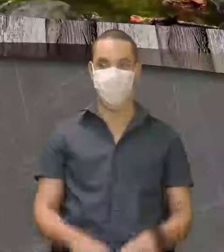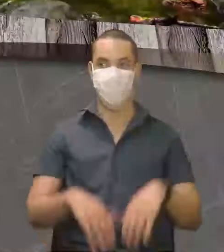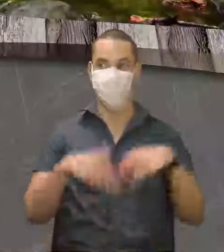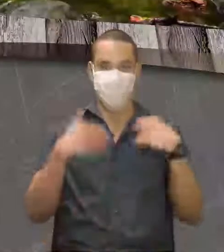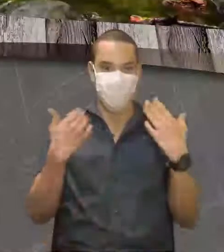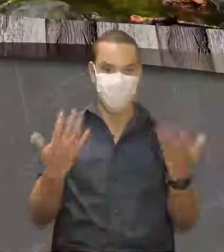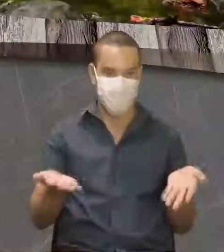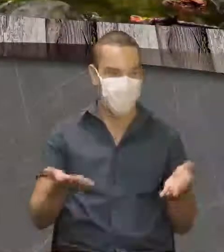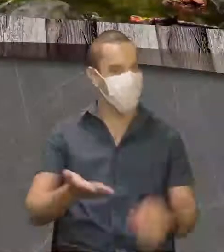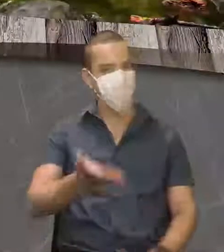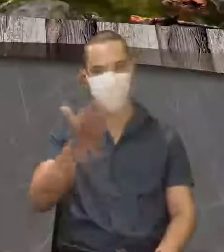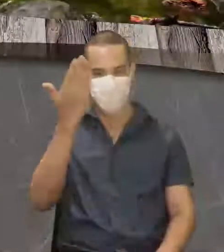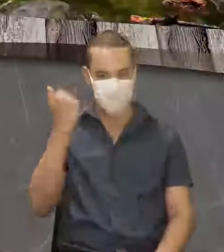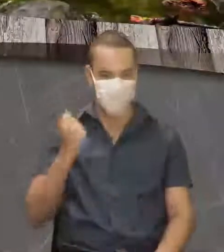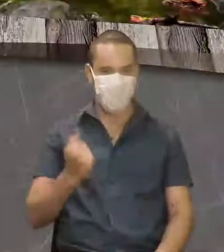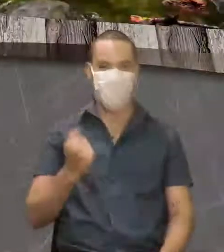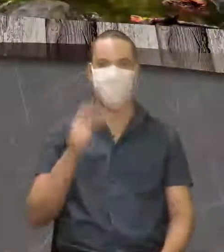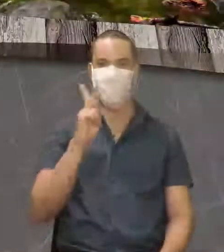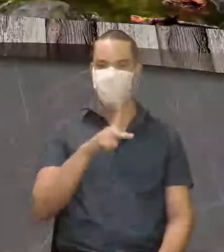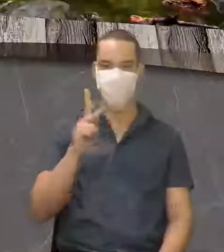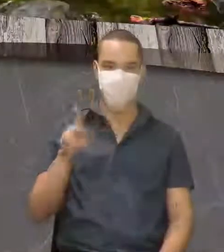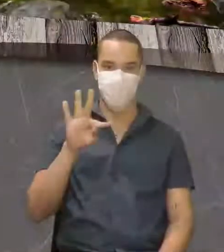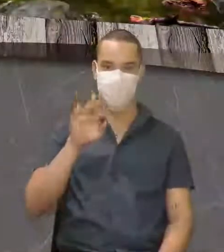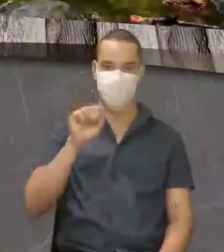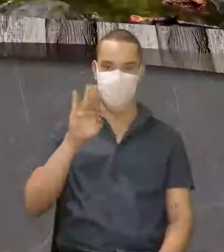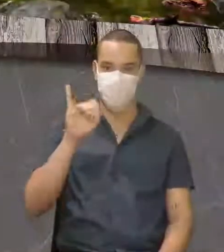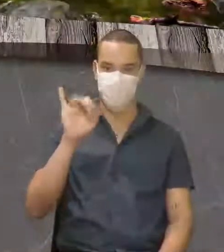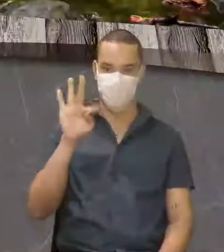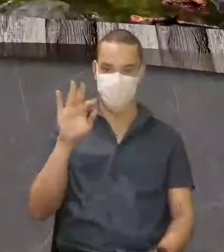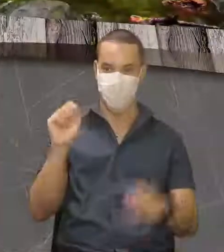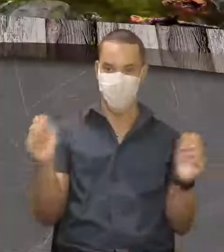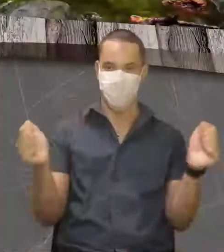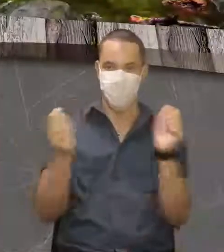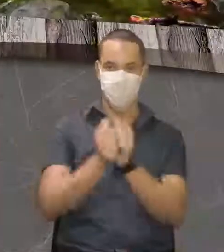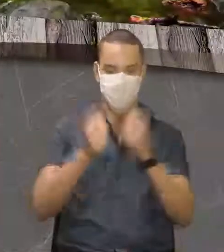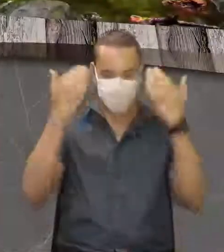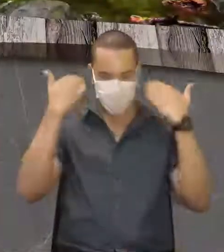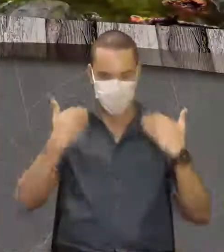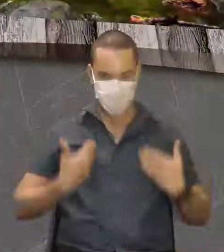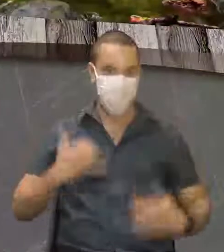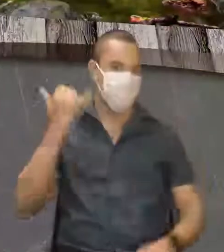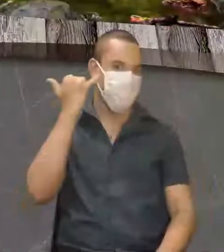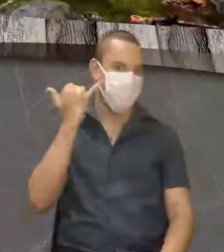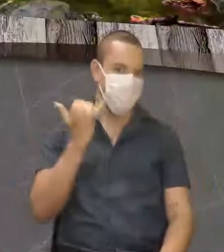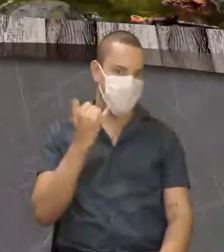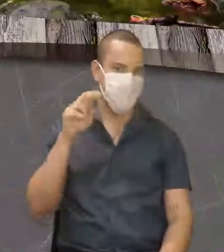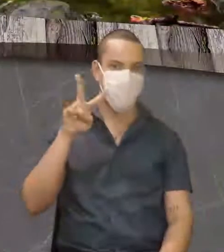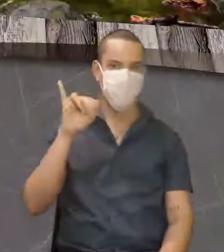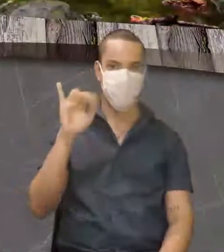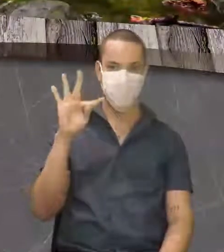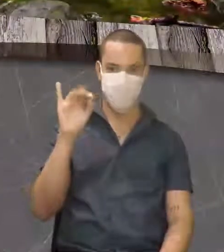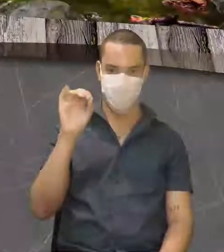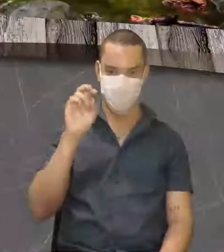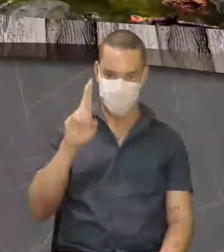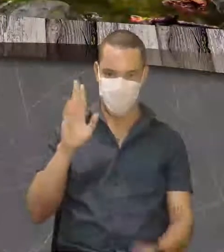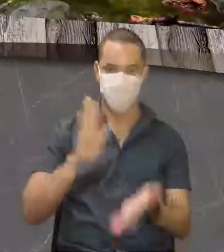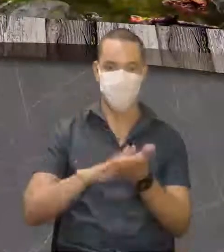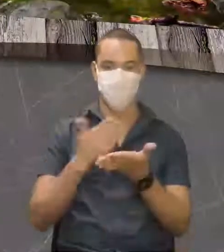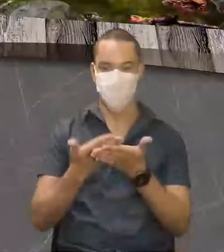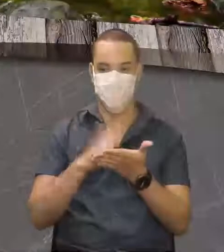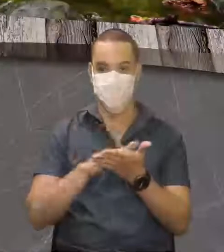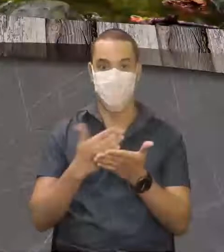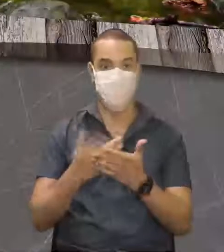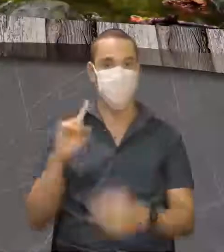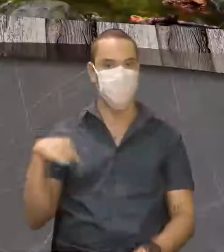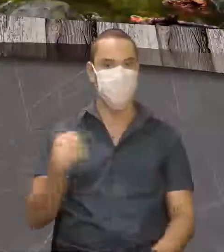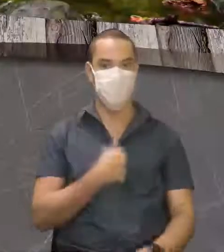Vamos lá, galera. Prof. Tabita aqui com a gente, Vitor na parada, tá? Estamos